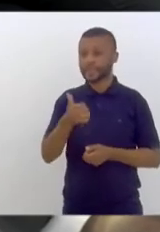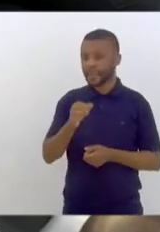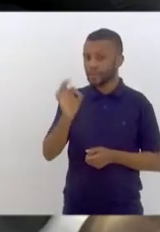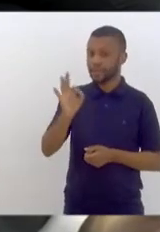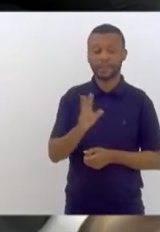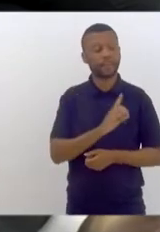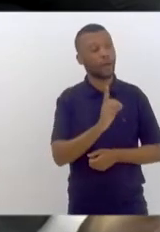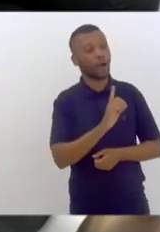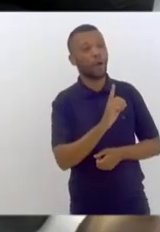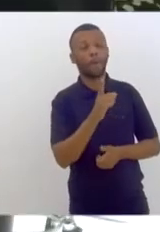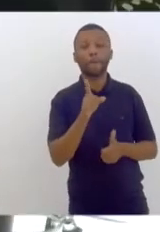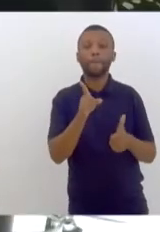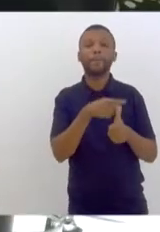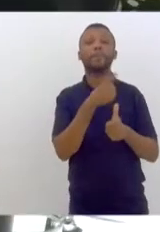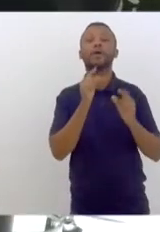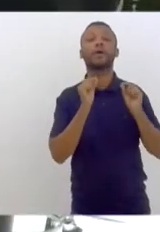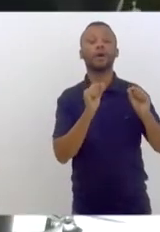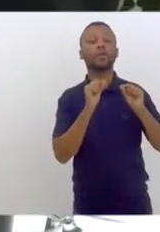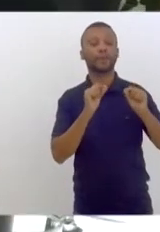primeiro é o seguinte.